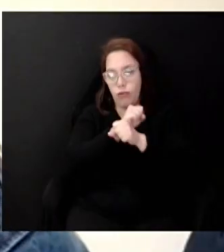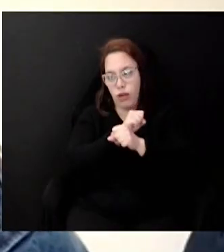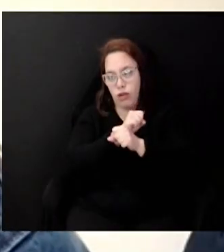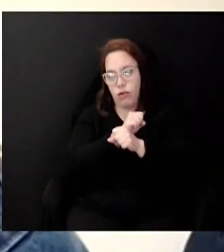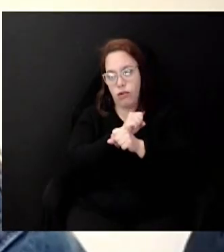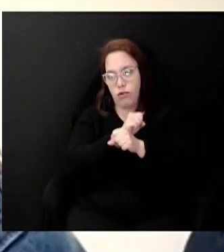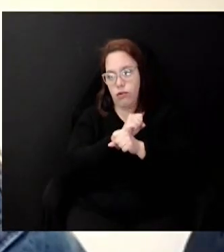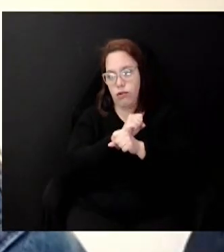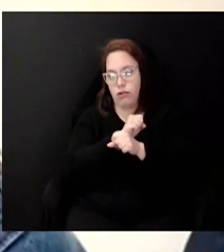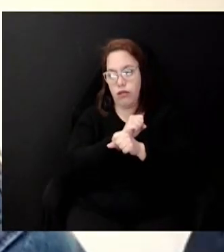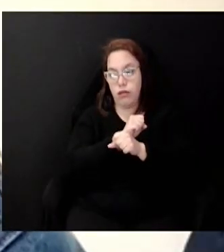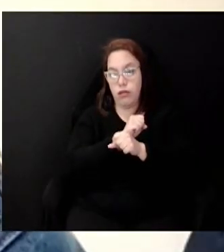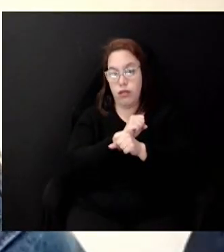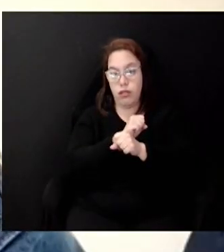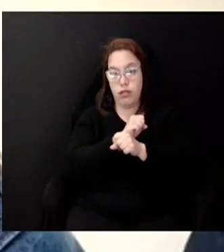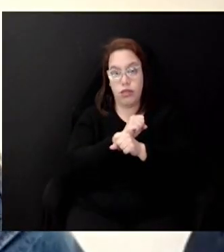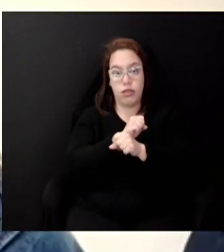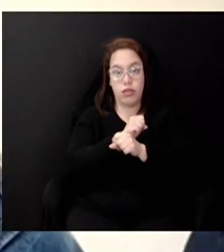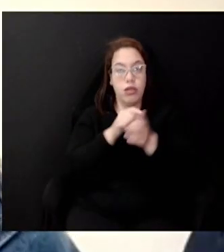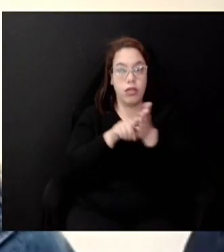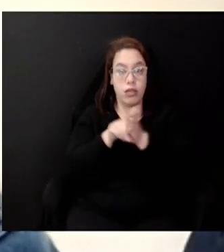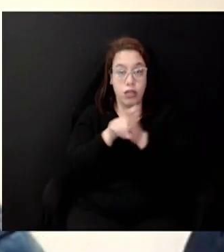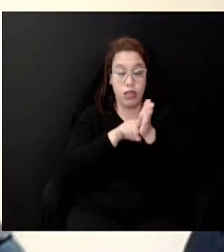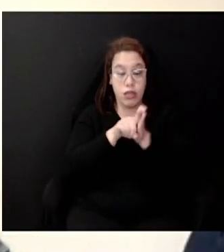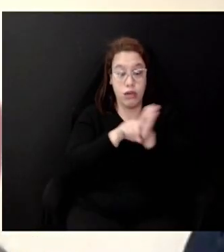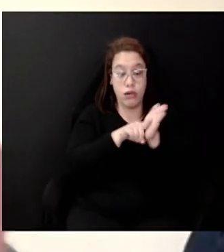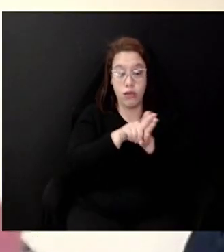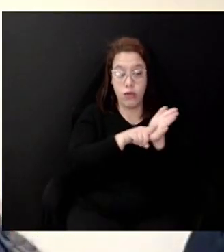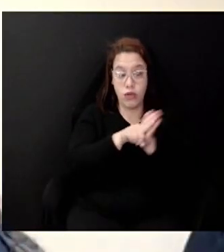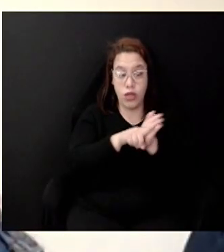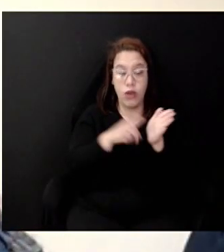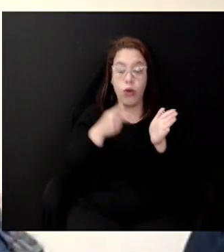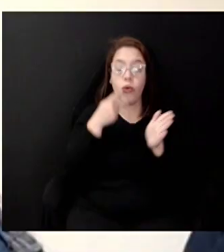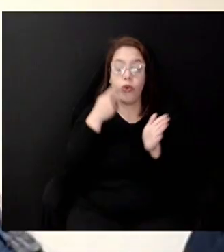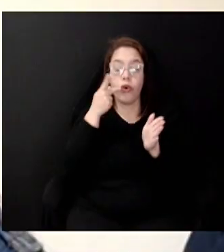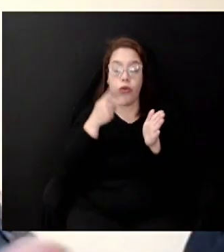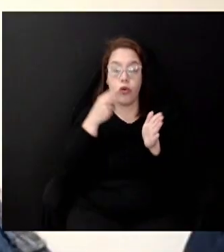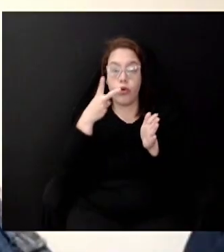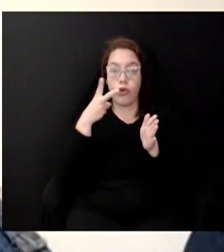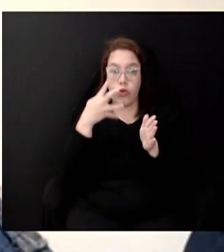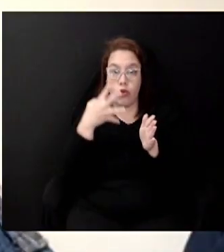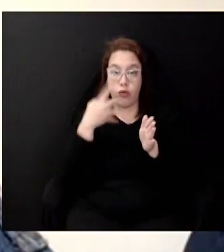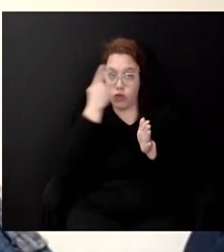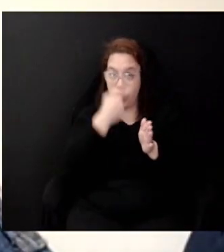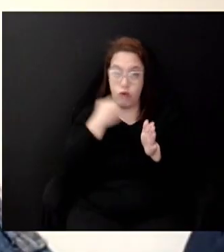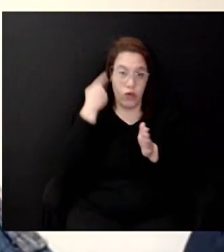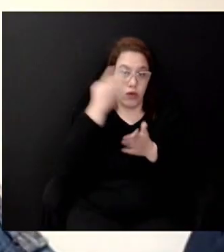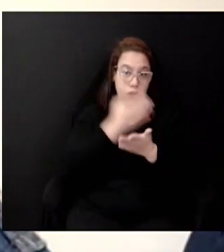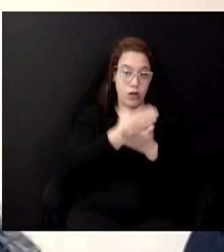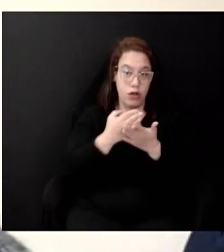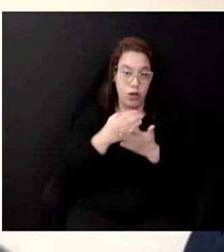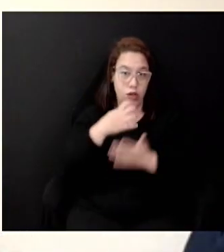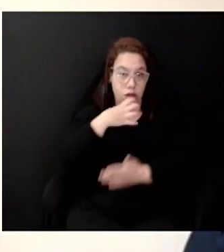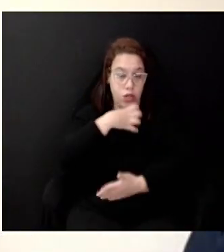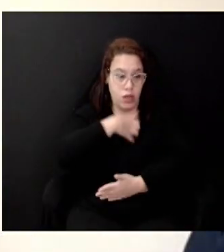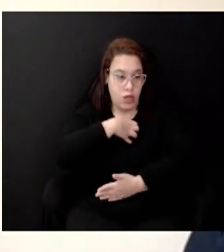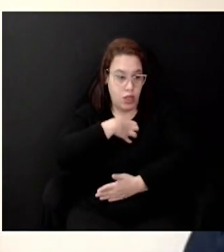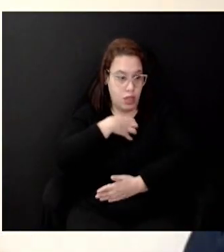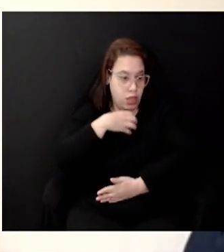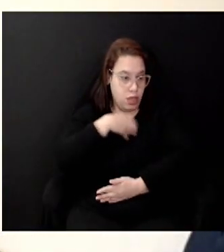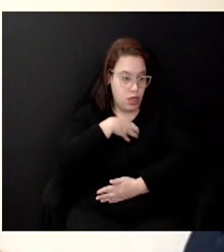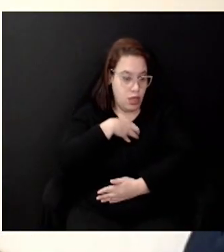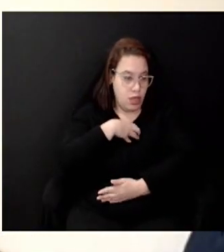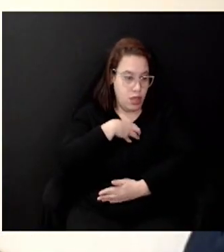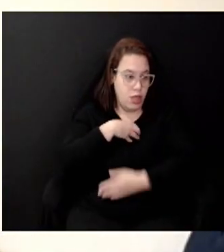tem algumas pesquisas que falam que depois de 24 horas você começa a sentir alguns efeitos dessa